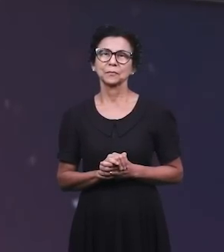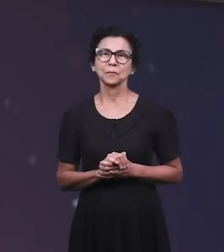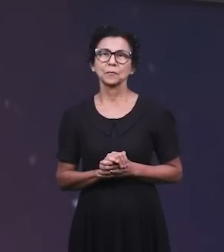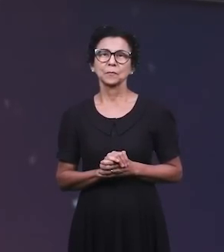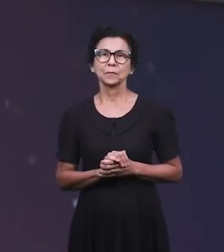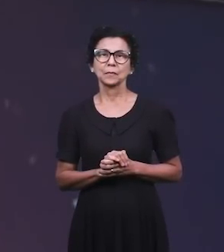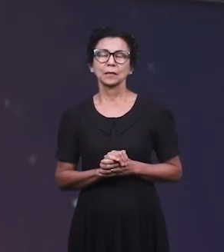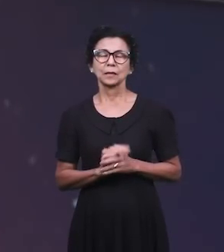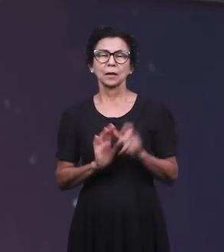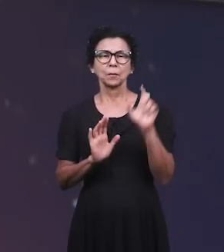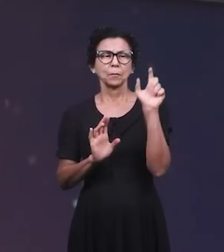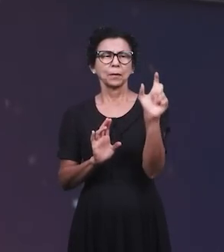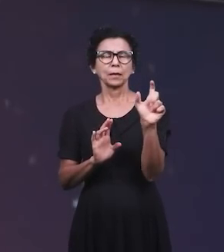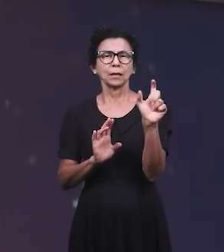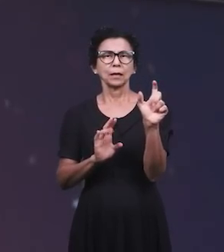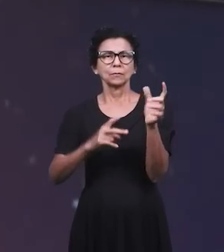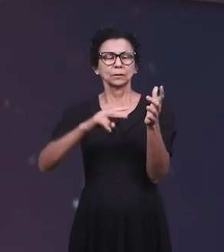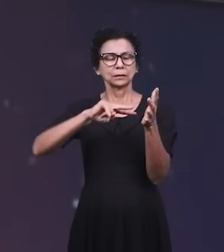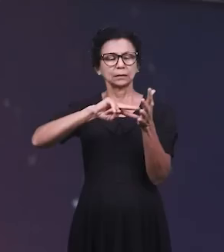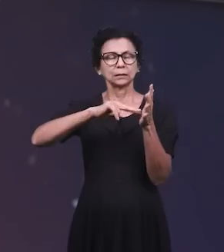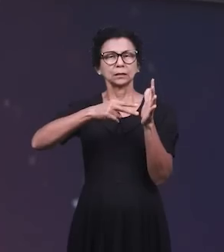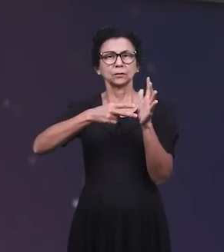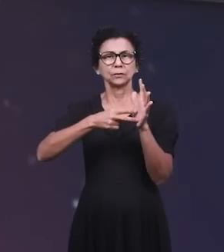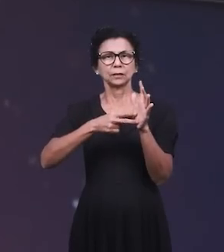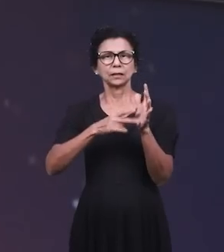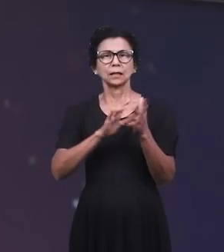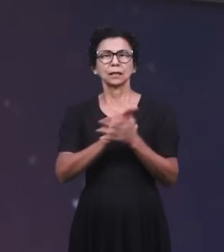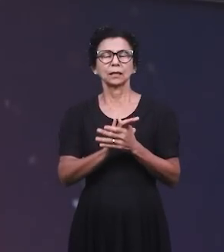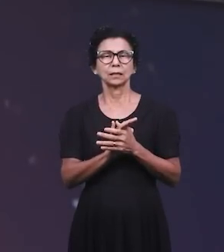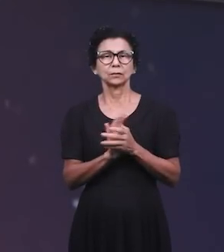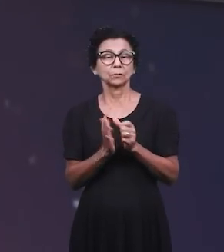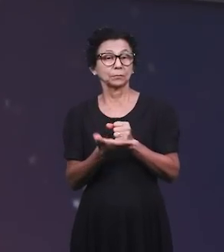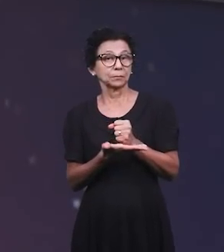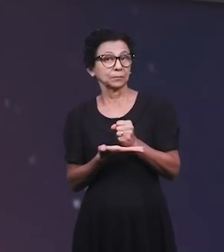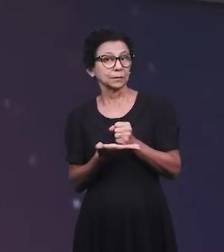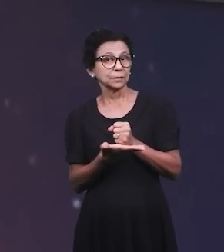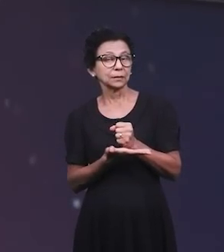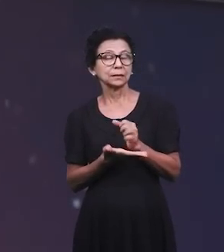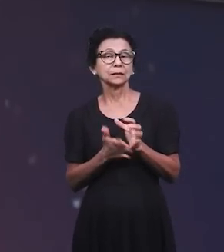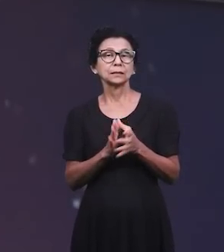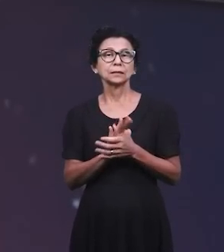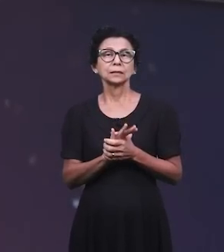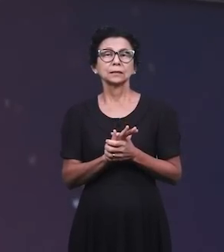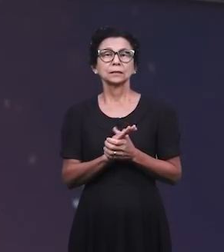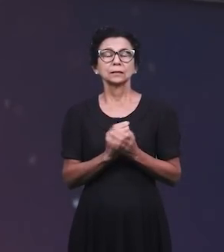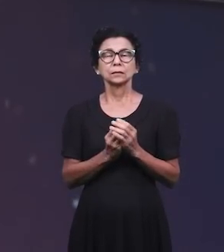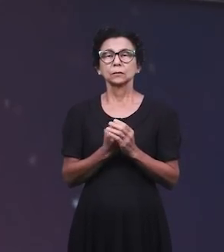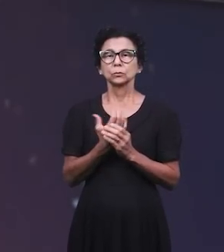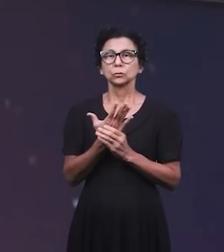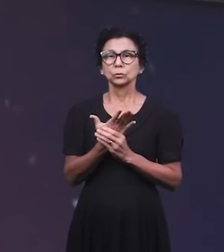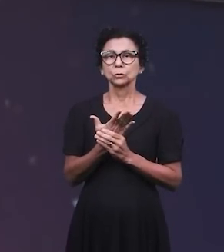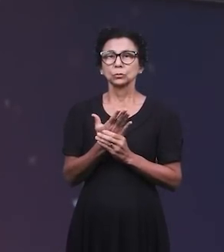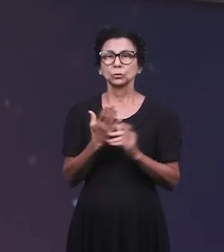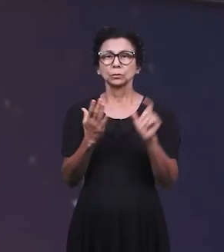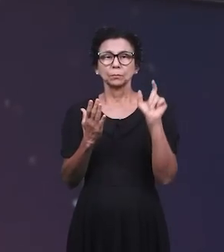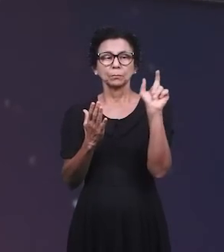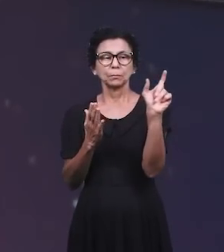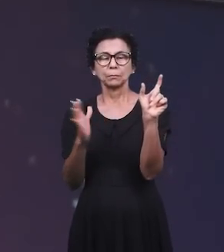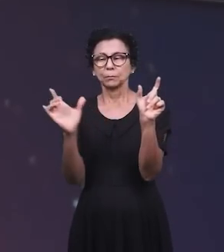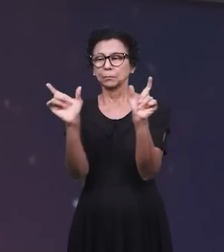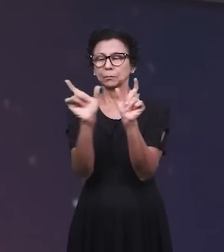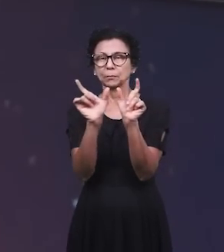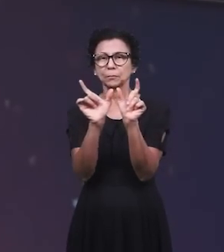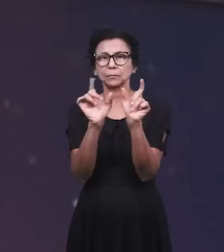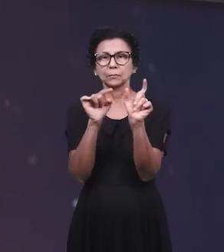ao significado da palavra, o significado base, que vem de duas